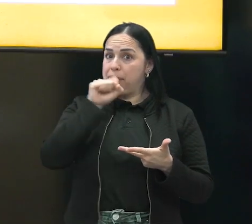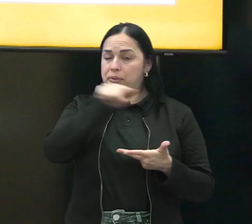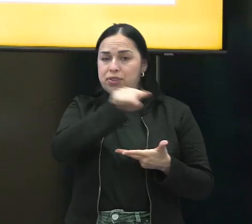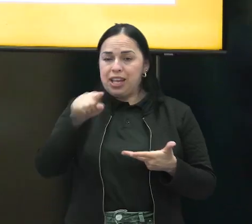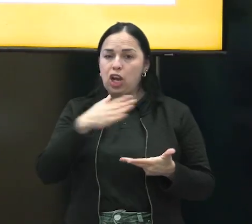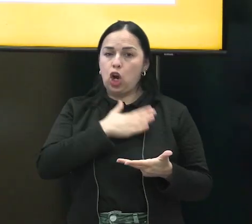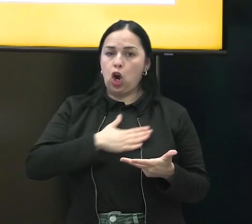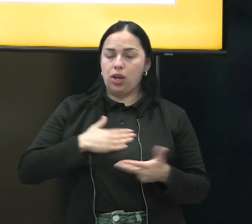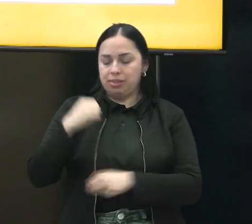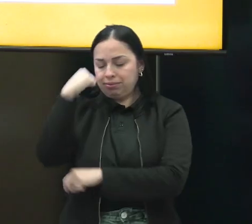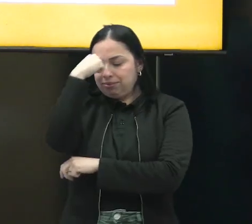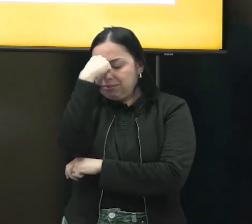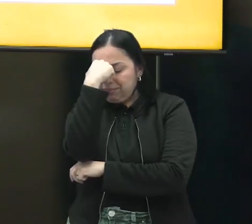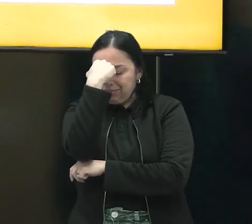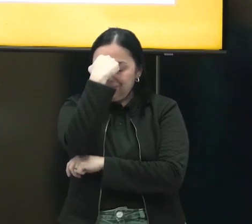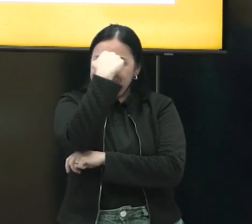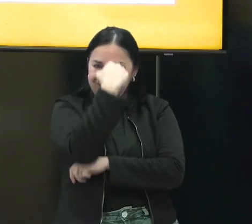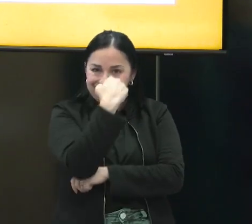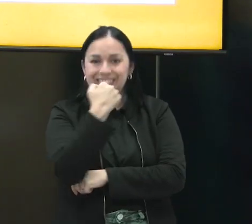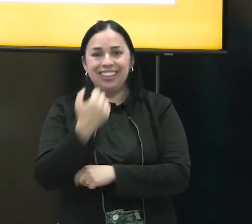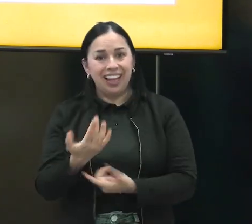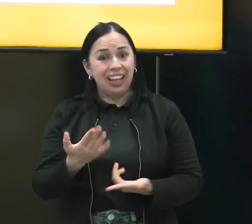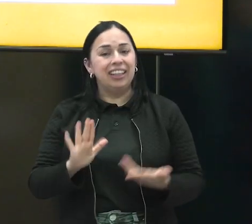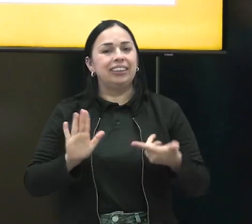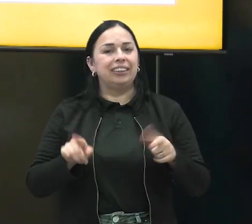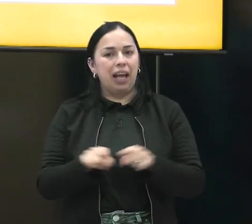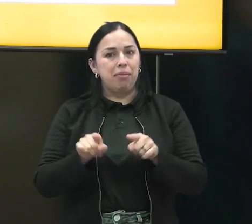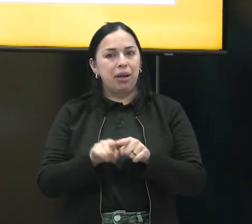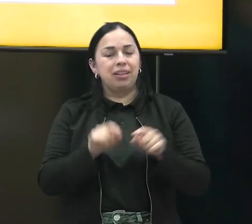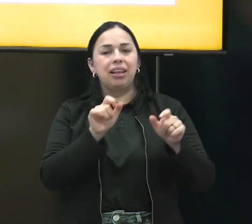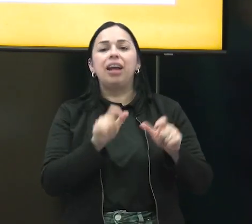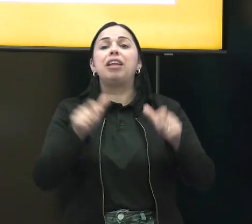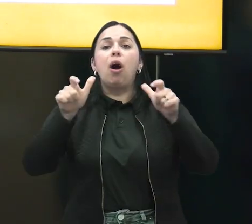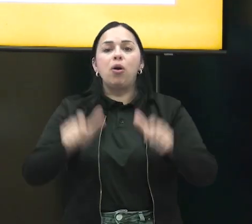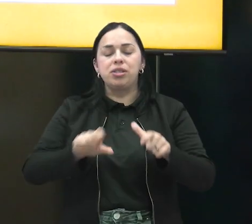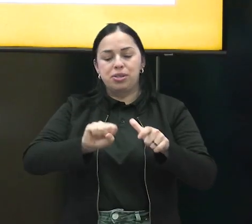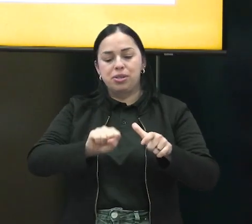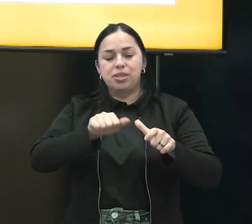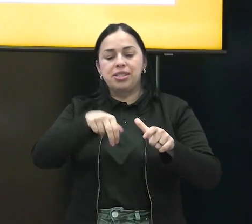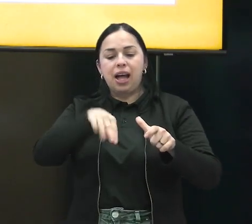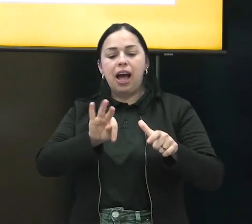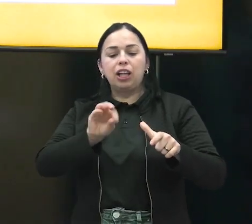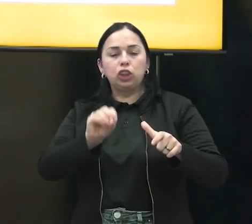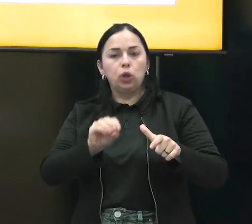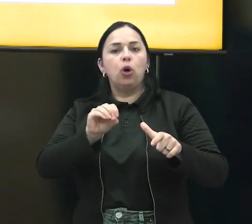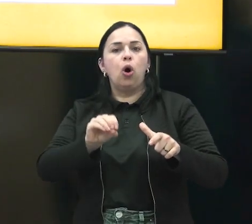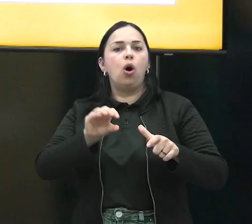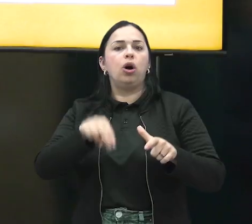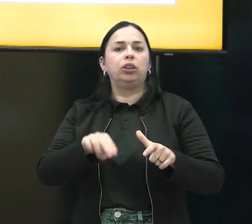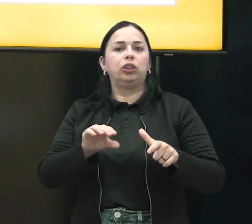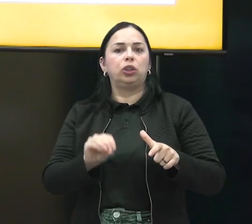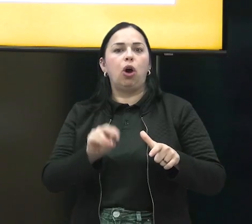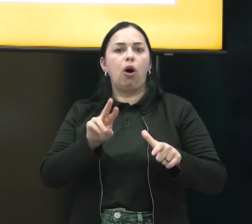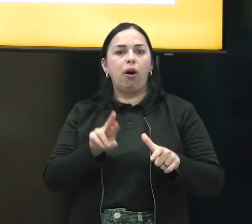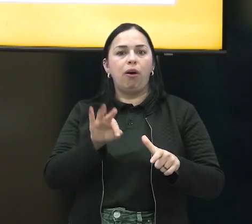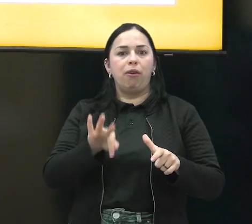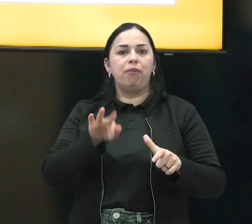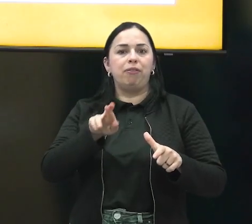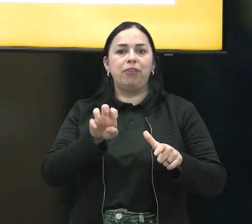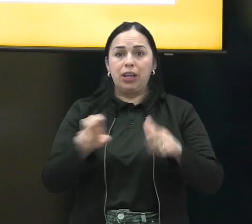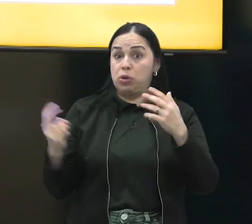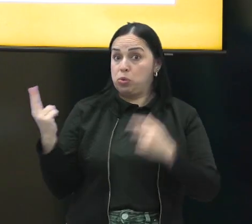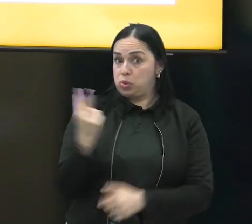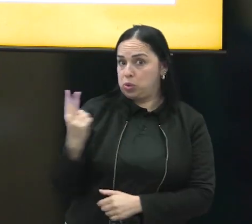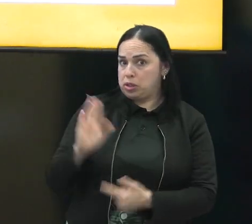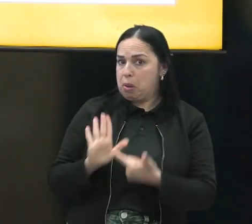para quem curte o sertanejo universitário, a programação está lá no Santo Onofre. A dupla Gustavo e Matheus chega por lá se apresentando